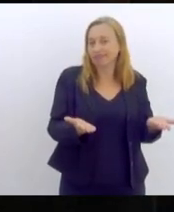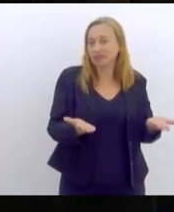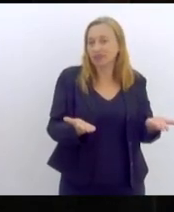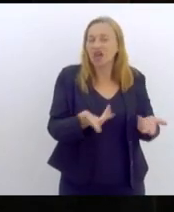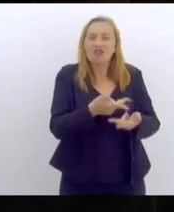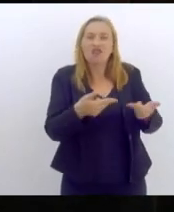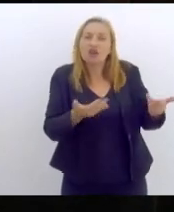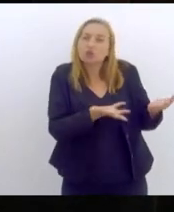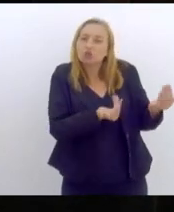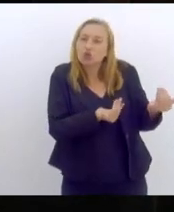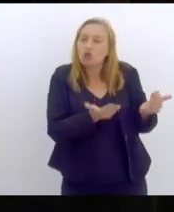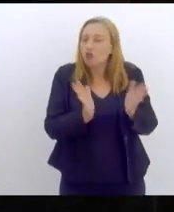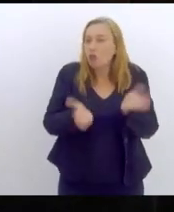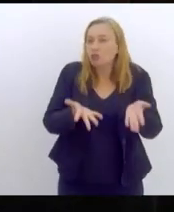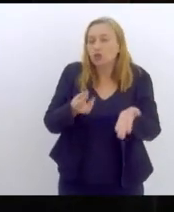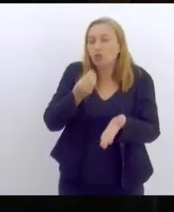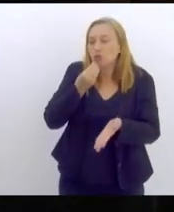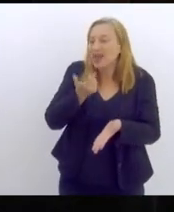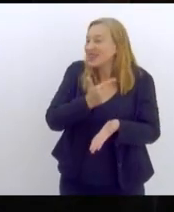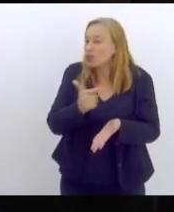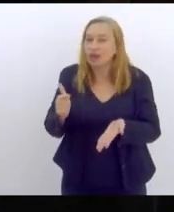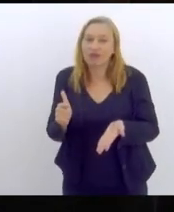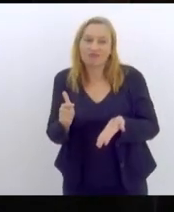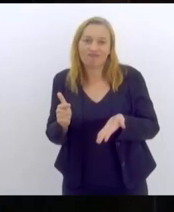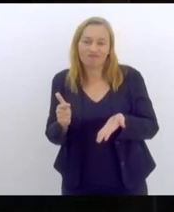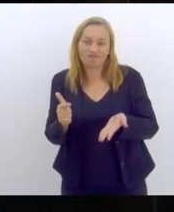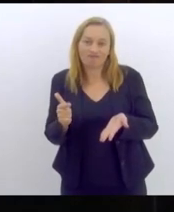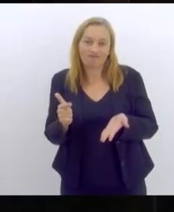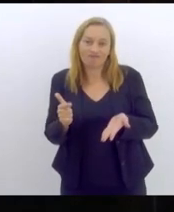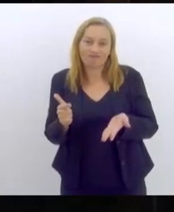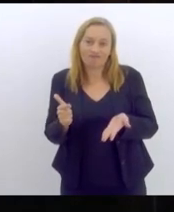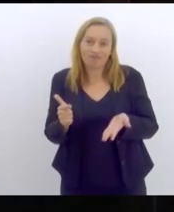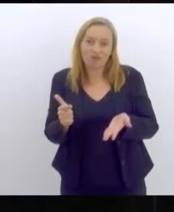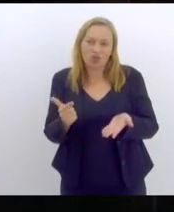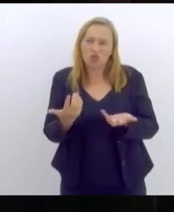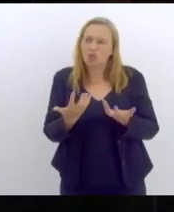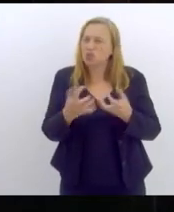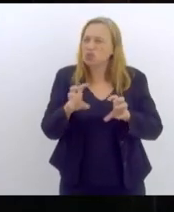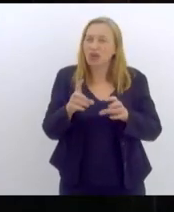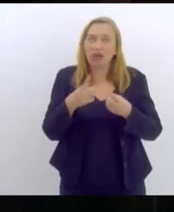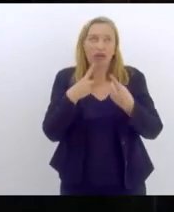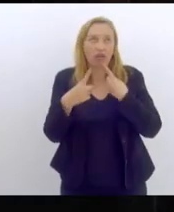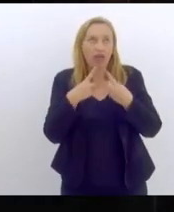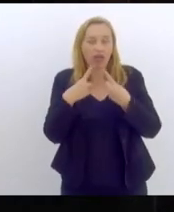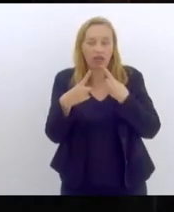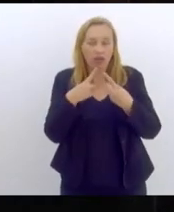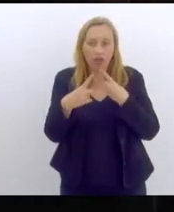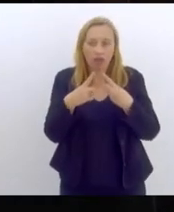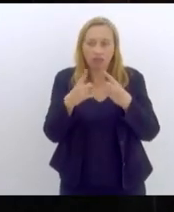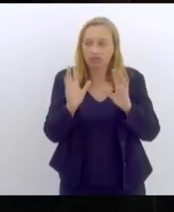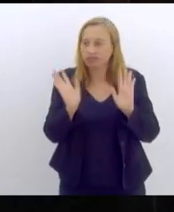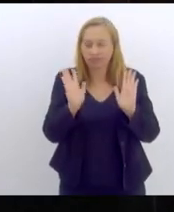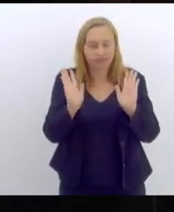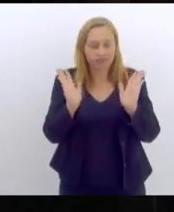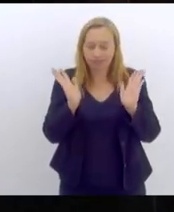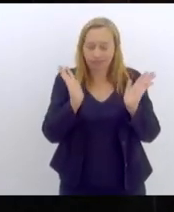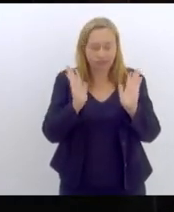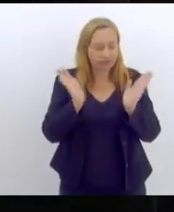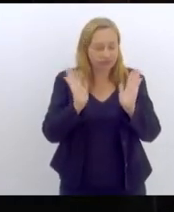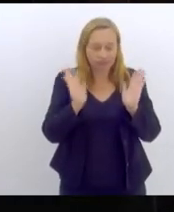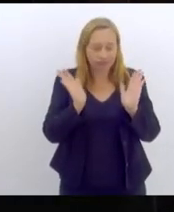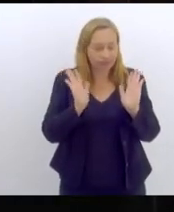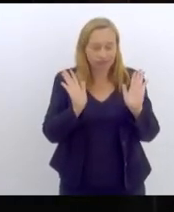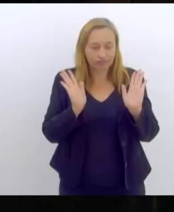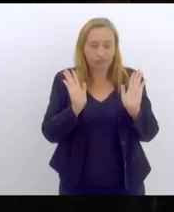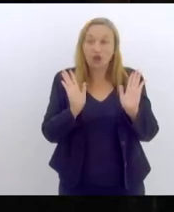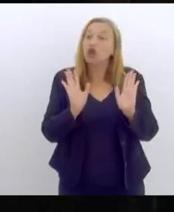Muitos jovens hoje não têm oportunidade. Eu não quero fazer um discurso sensacionalista nem